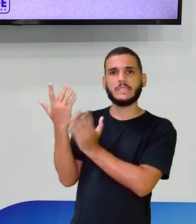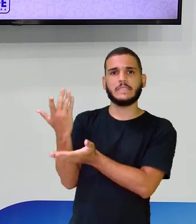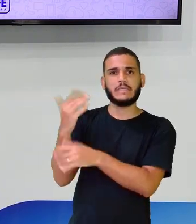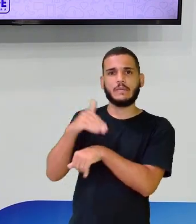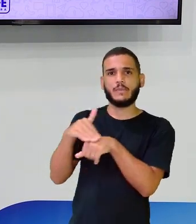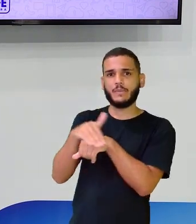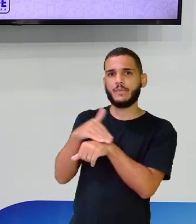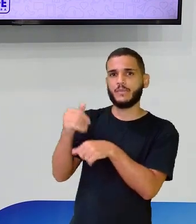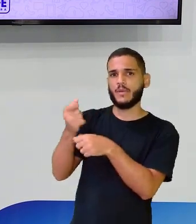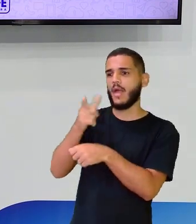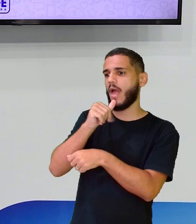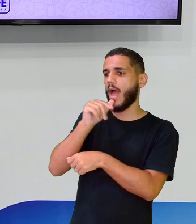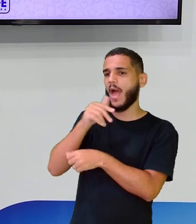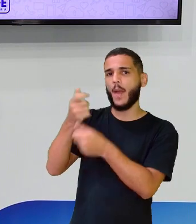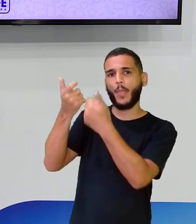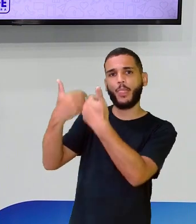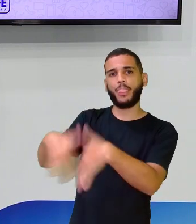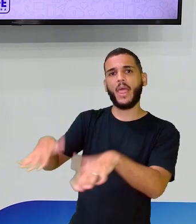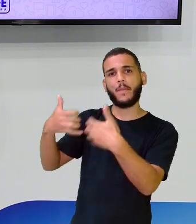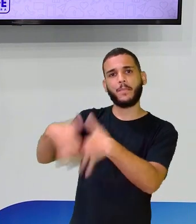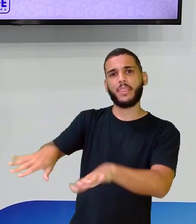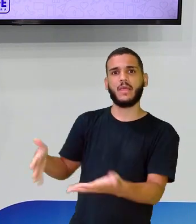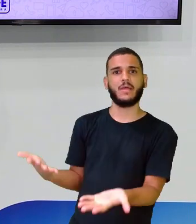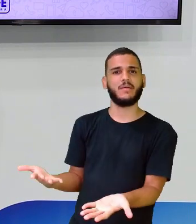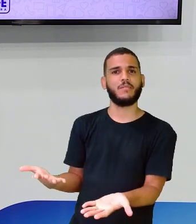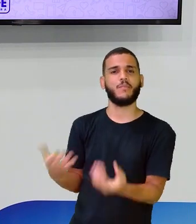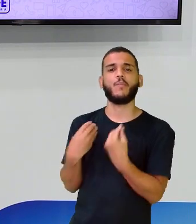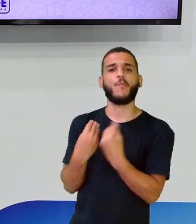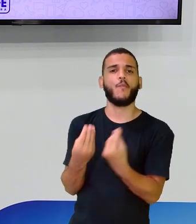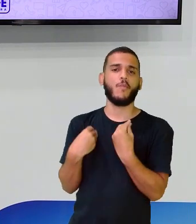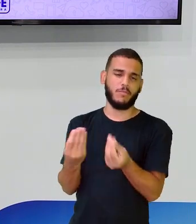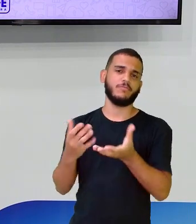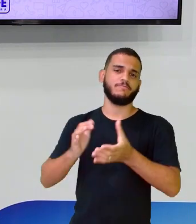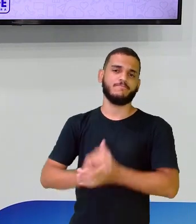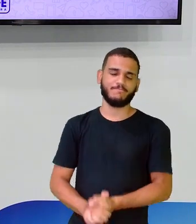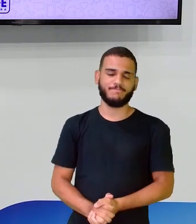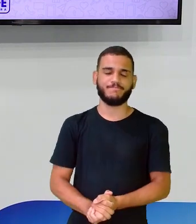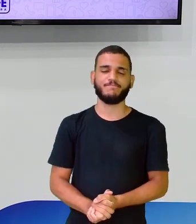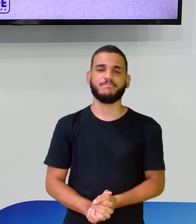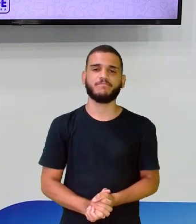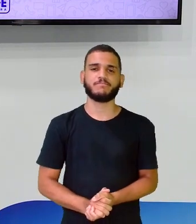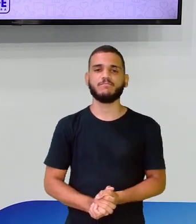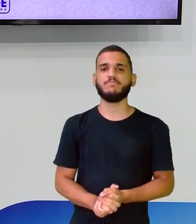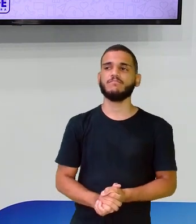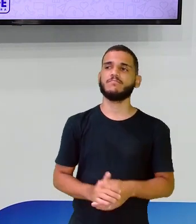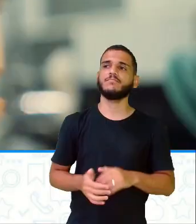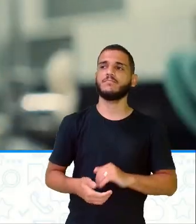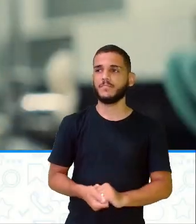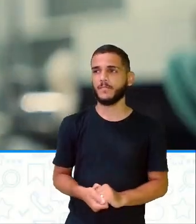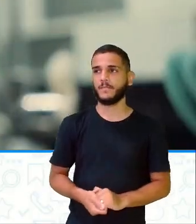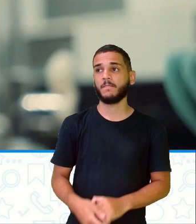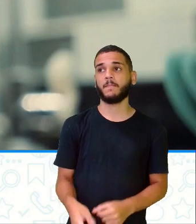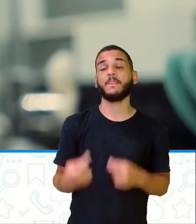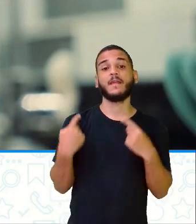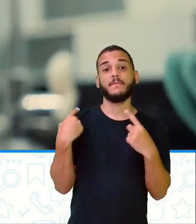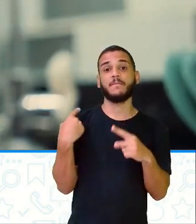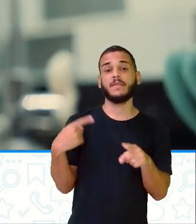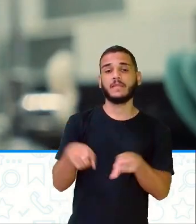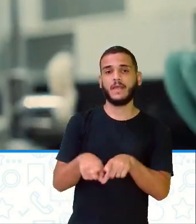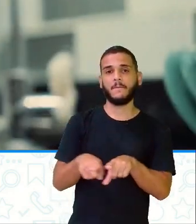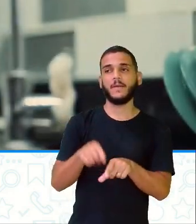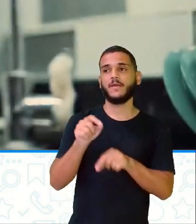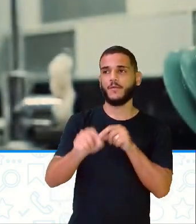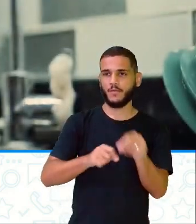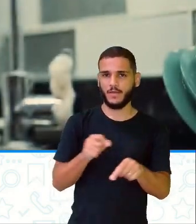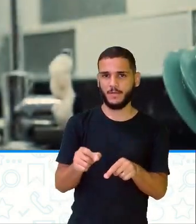caindo. Gente, água é um recurso escasso, não pode estar deixando assim não, tá certo? Olha só, ensaboar a louça de uma só vez.